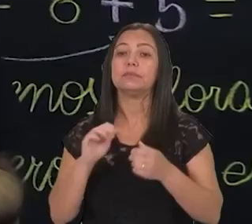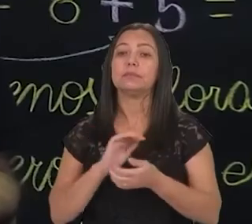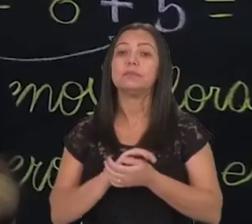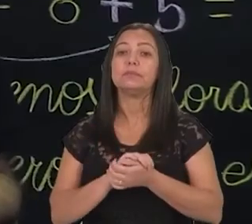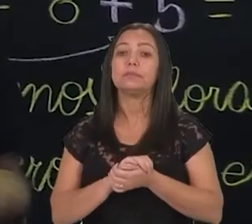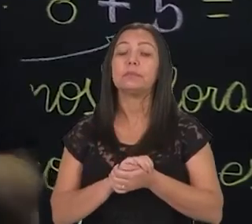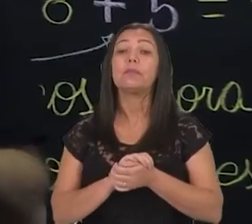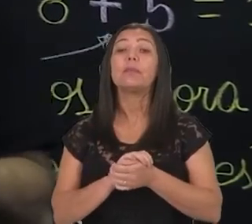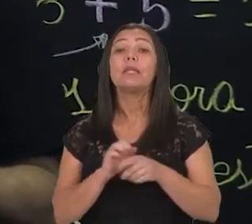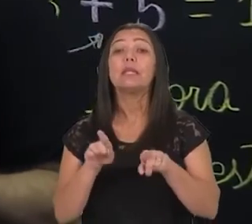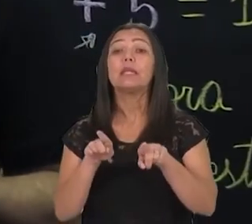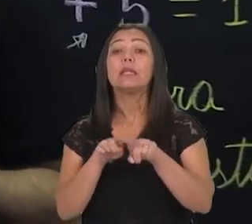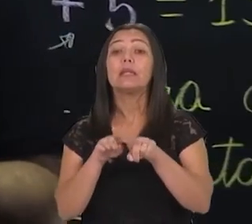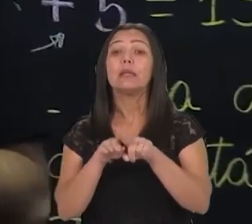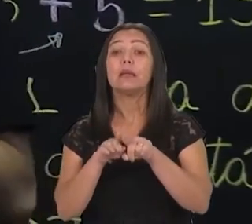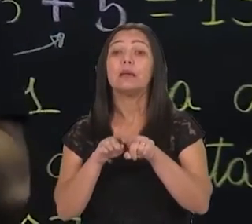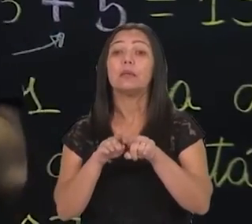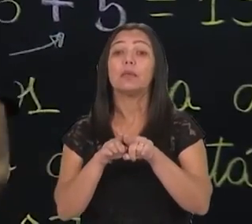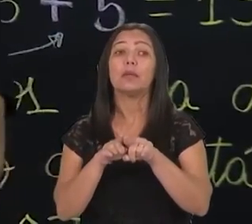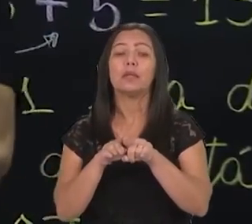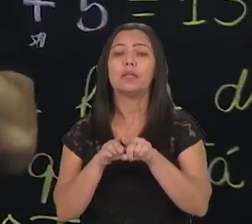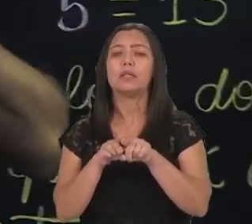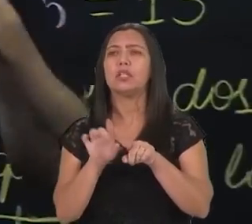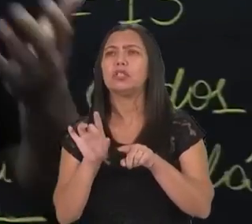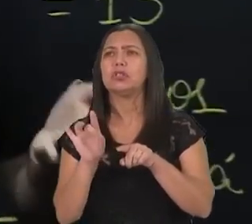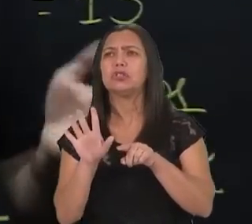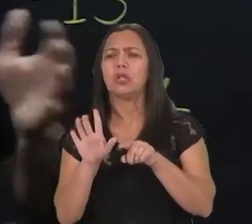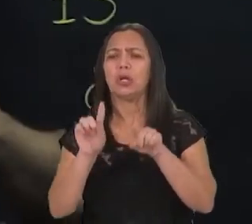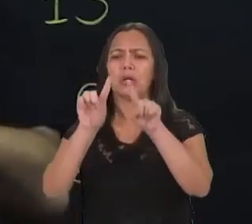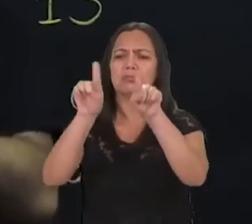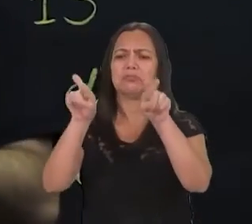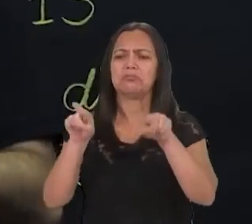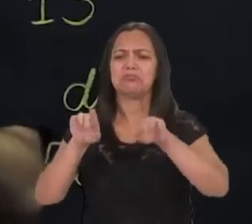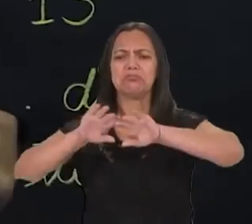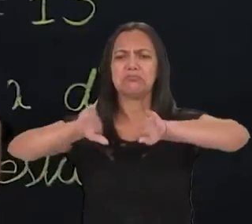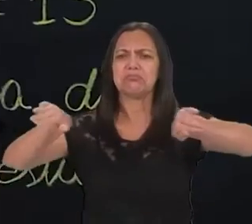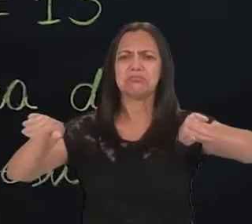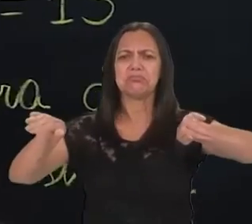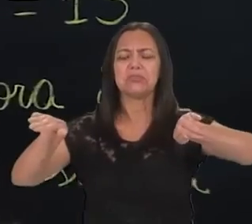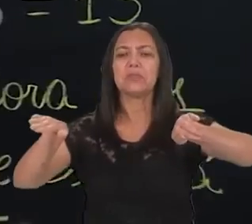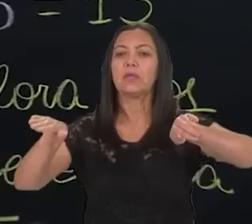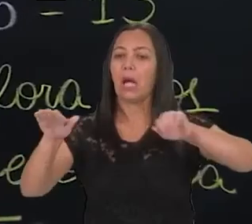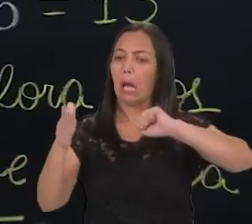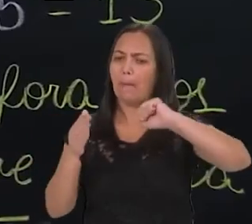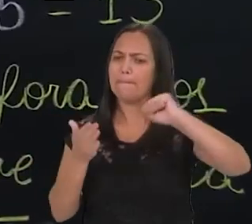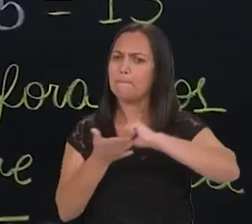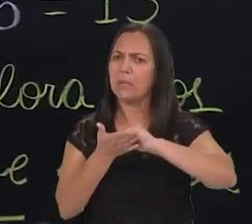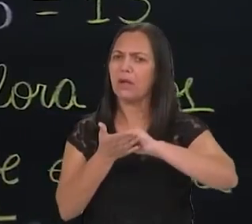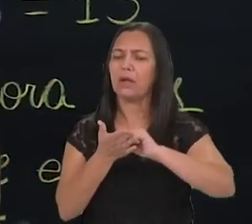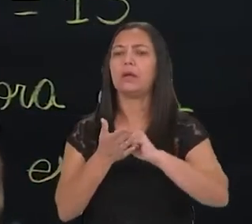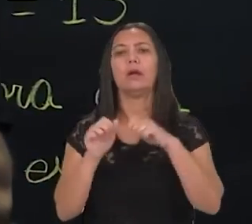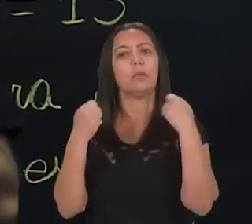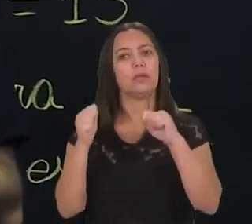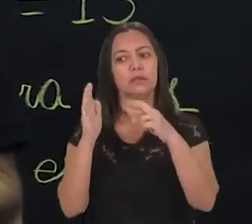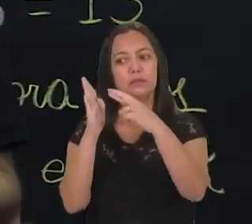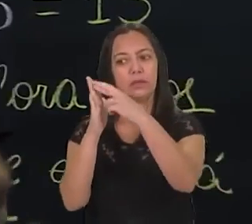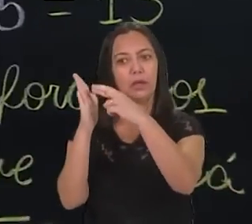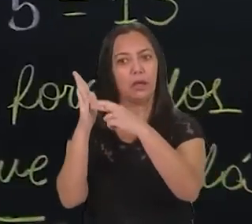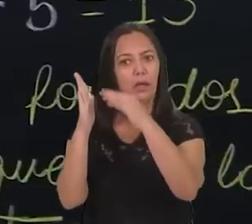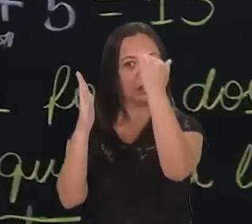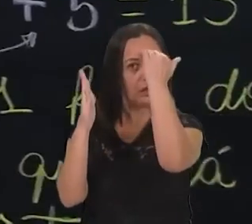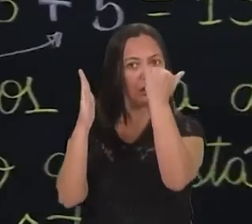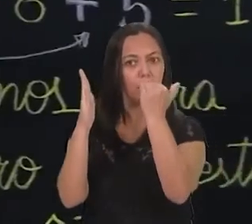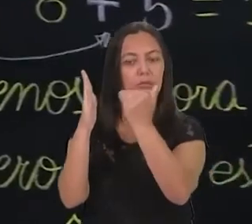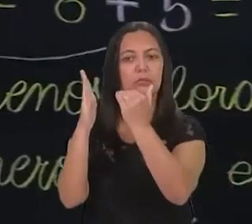esses parênteses. Mas eu não posso simplesmente tirar por tirar ou só apagar. Eu tenho que seguir